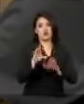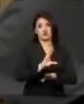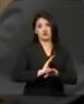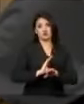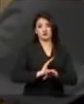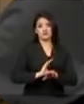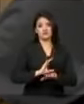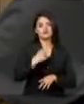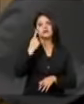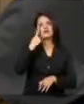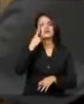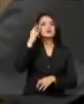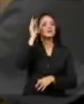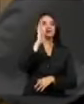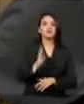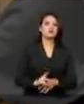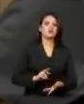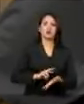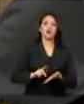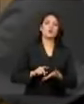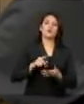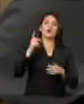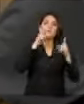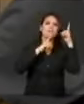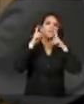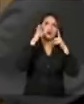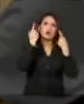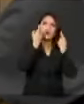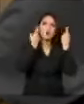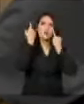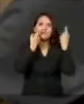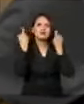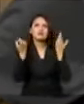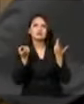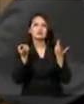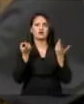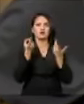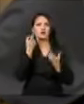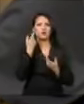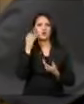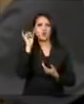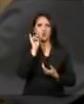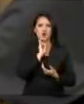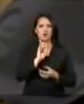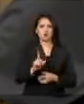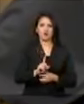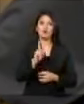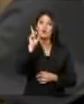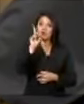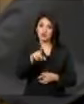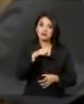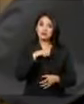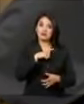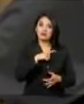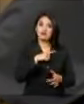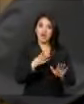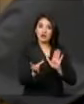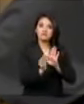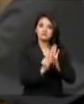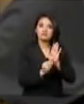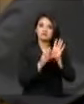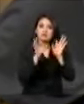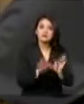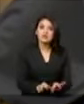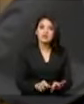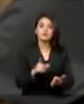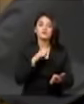Brasil essa não é uma preocupação meramente abstrata, teórica, ela emana de dados concretos. Nós